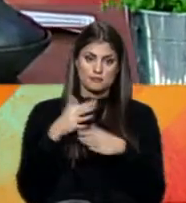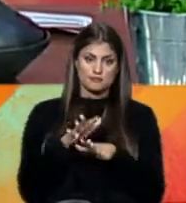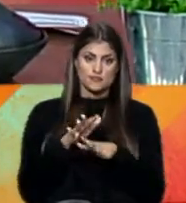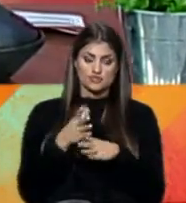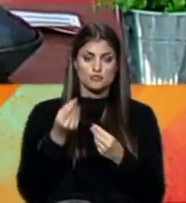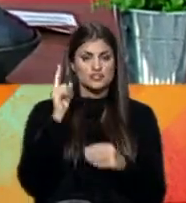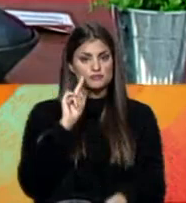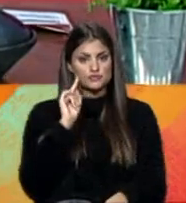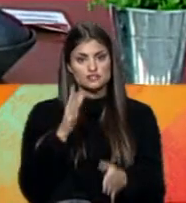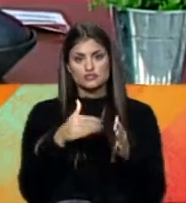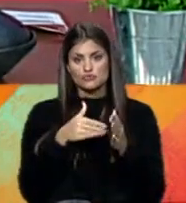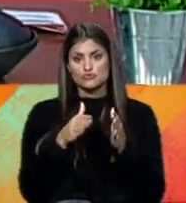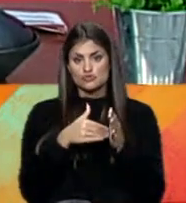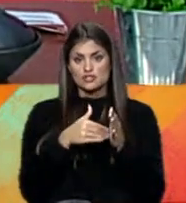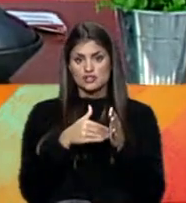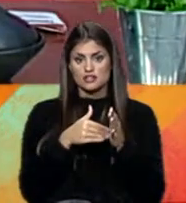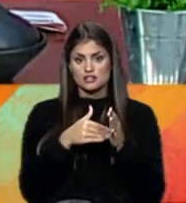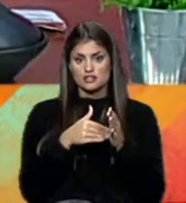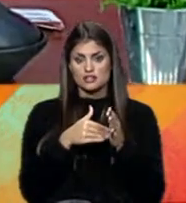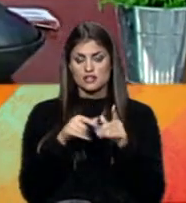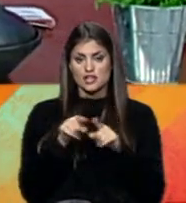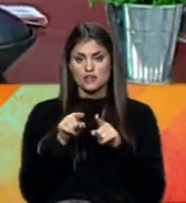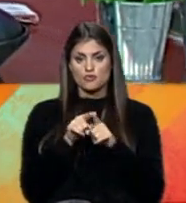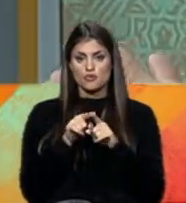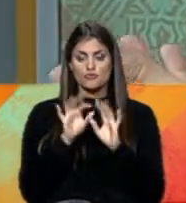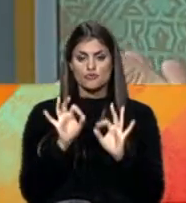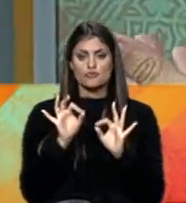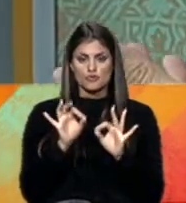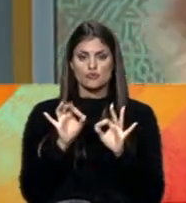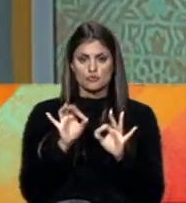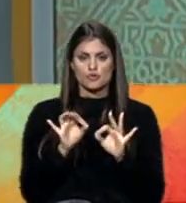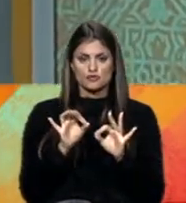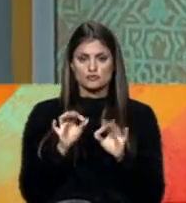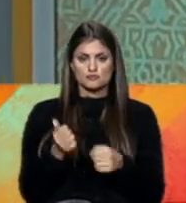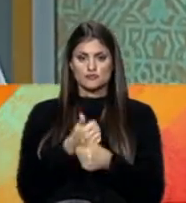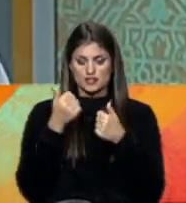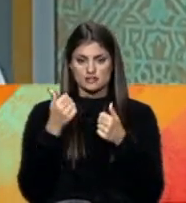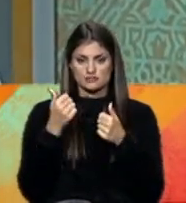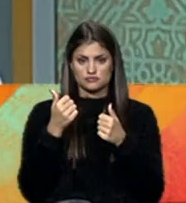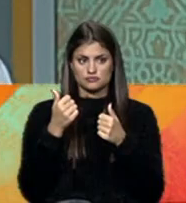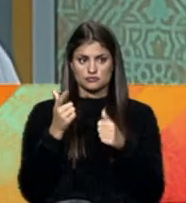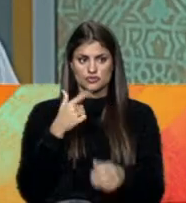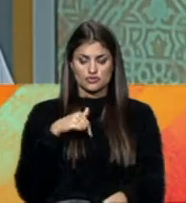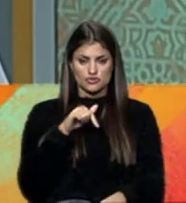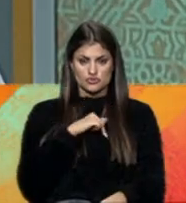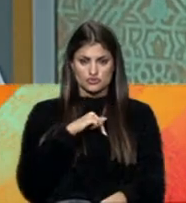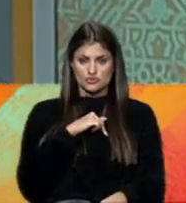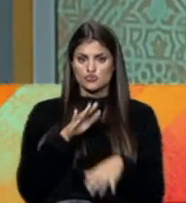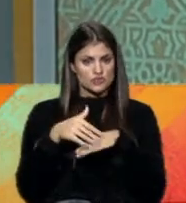o que é importante na cozinha é termos, de facto, a mise en place bem feita. Uma mise en place bem feita, que nós não saímos do